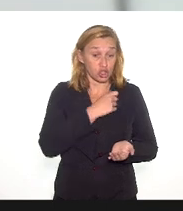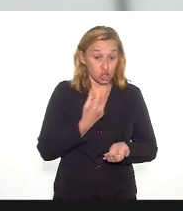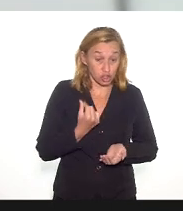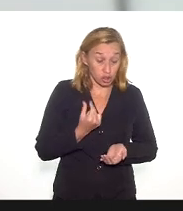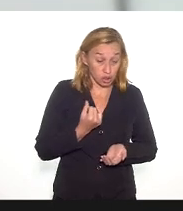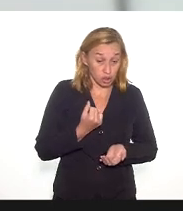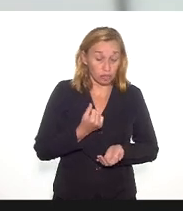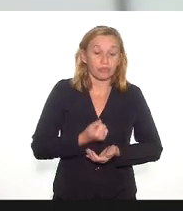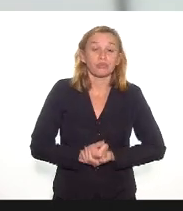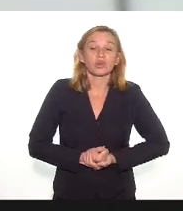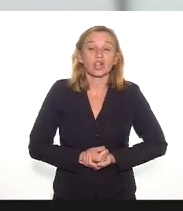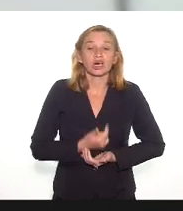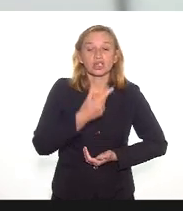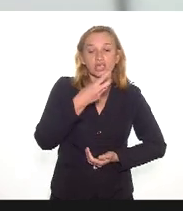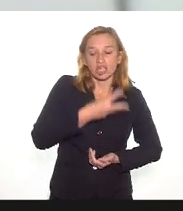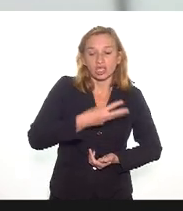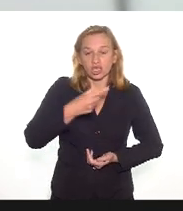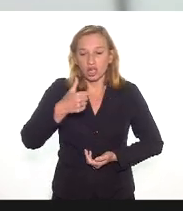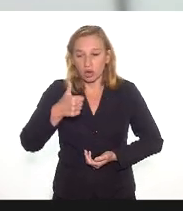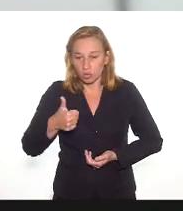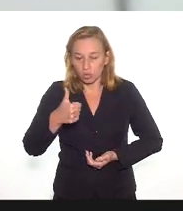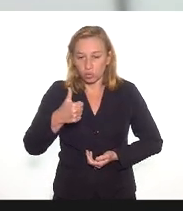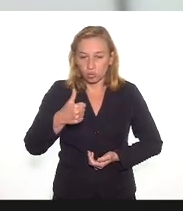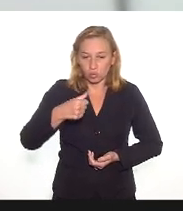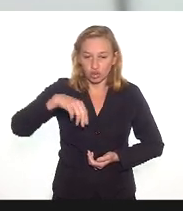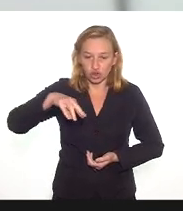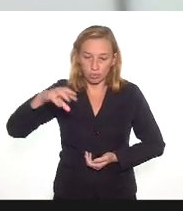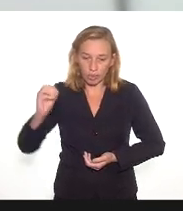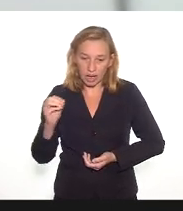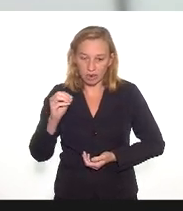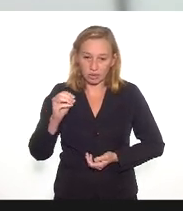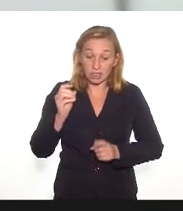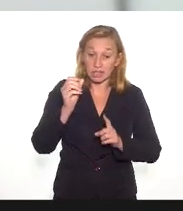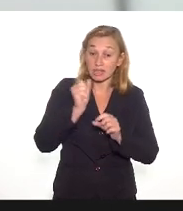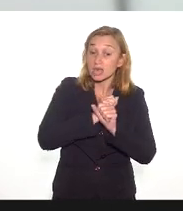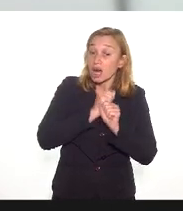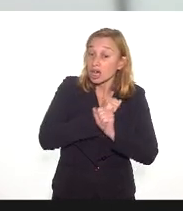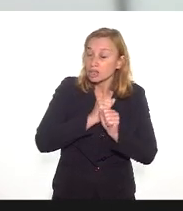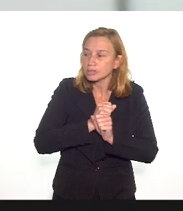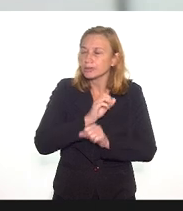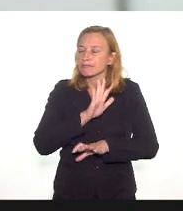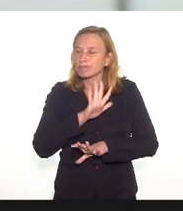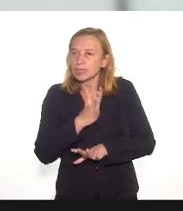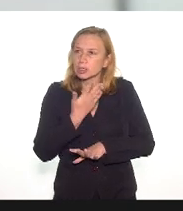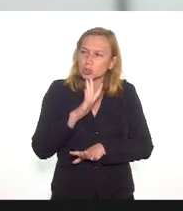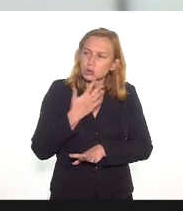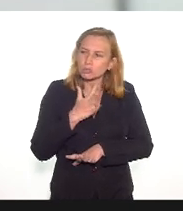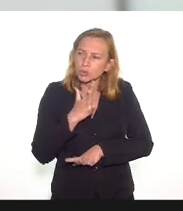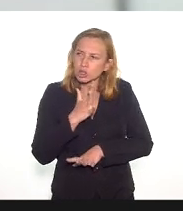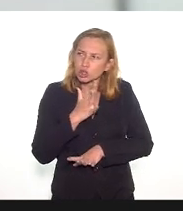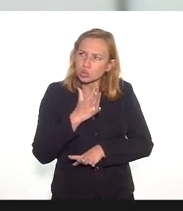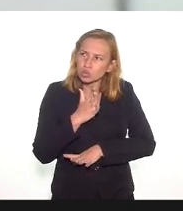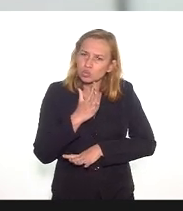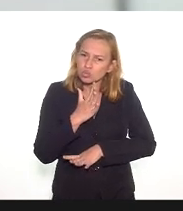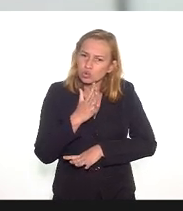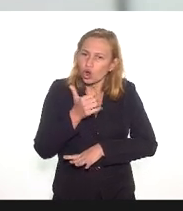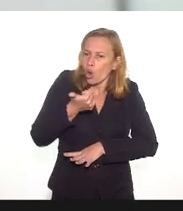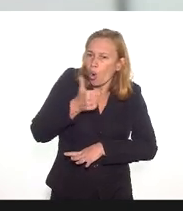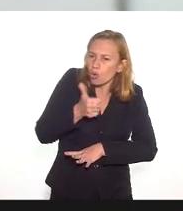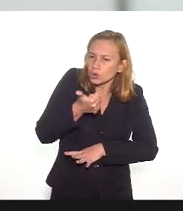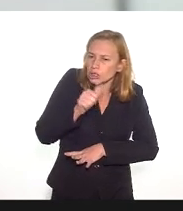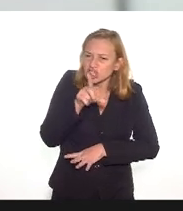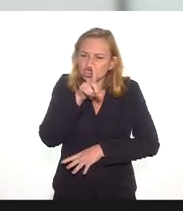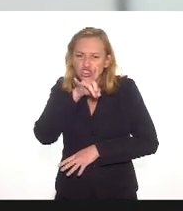de maio deste ano, isto é, daqui exatamente até 11